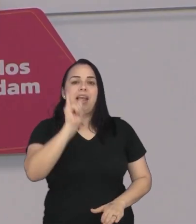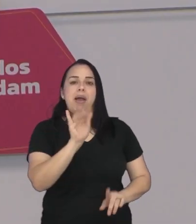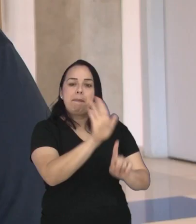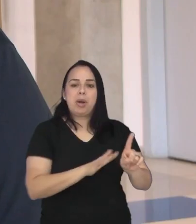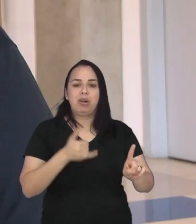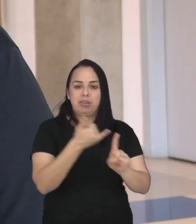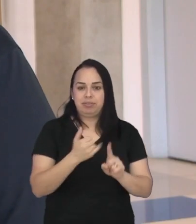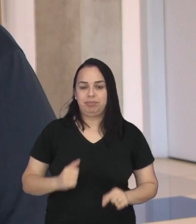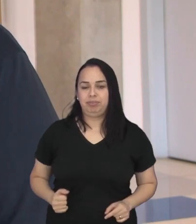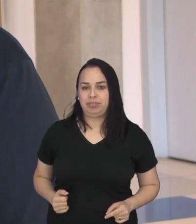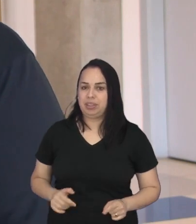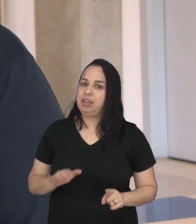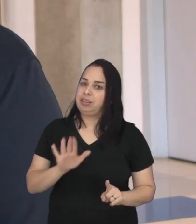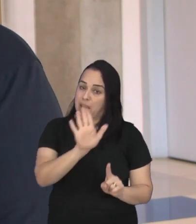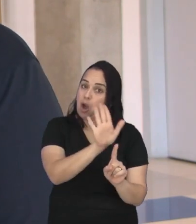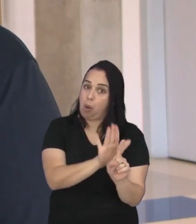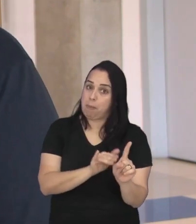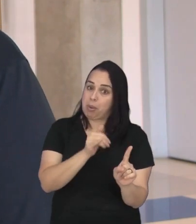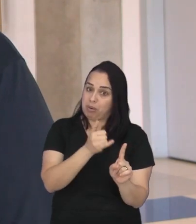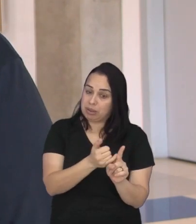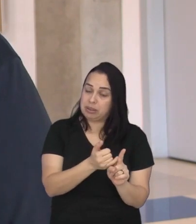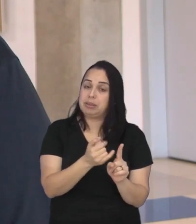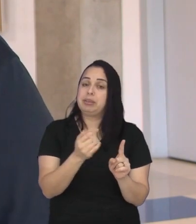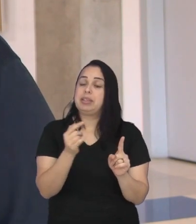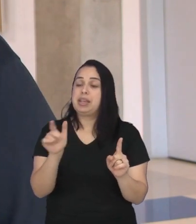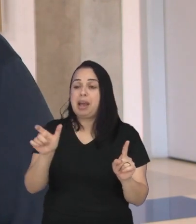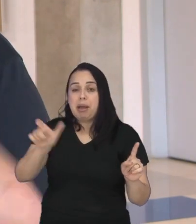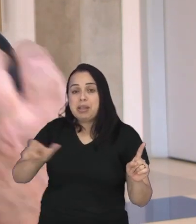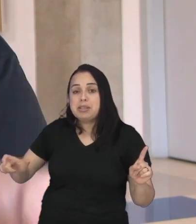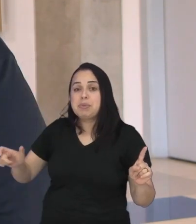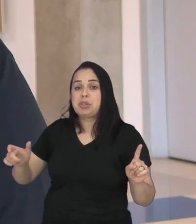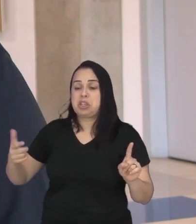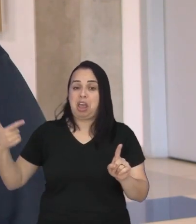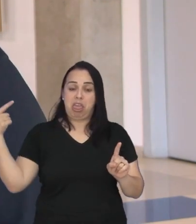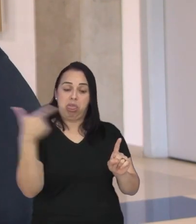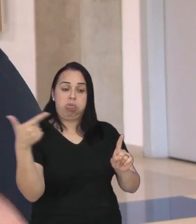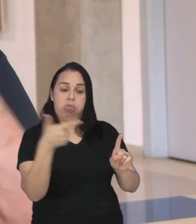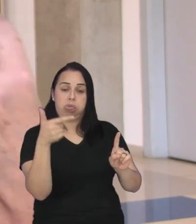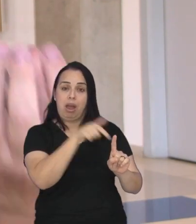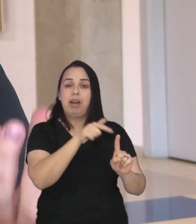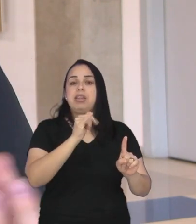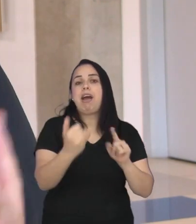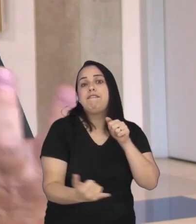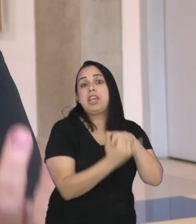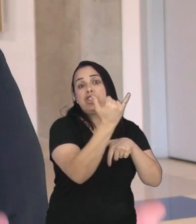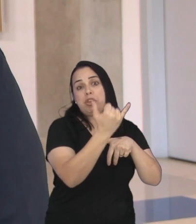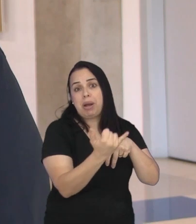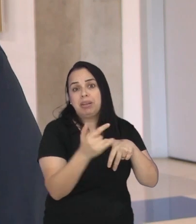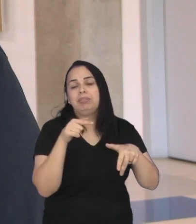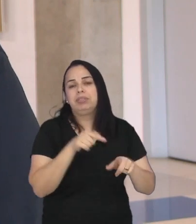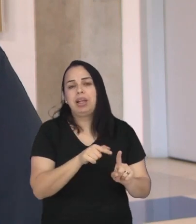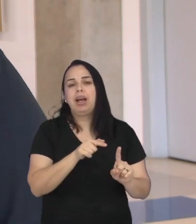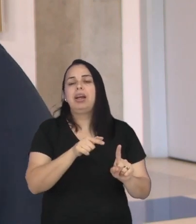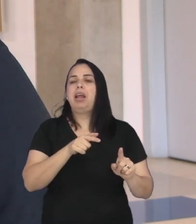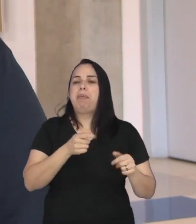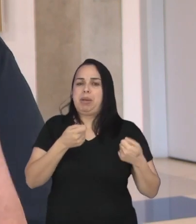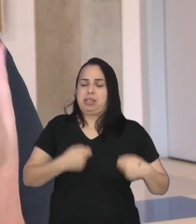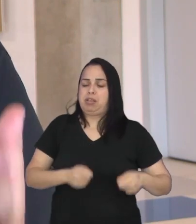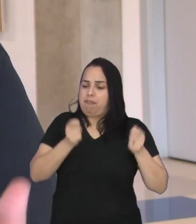de dar o destino correto, ele também cuida do nosso meio ambiente. E a campanha da fraternidade já está mobilizando fiéis e